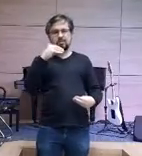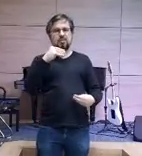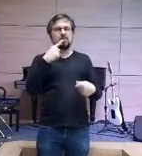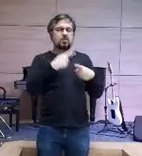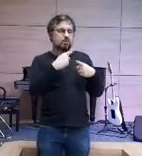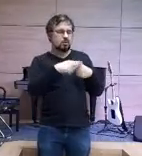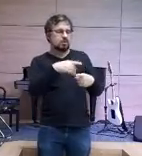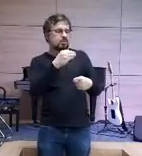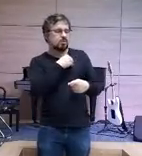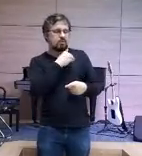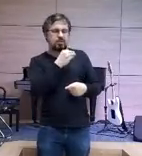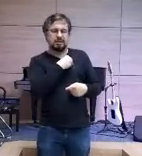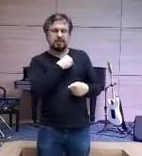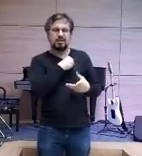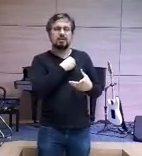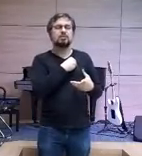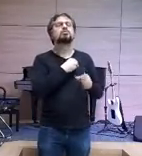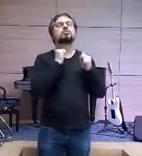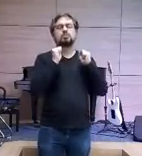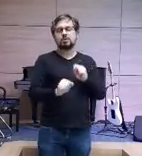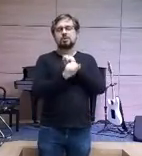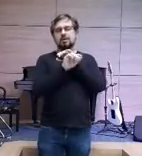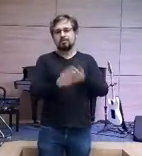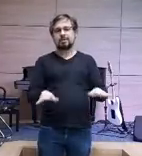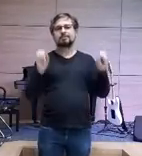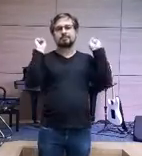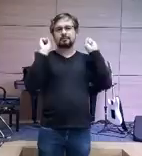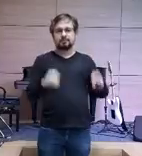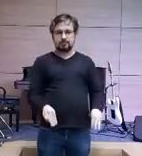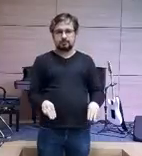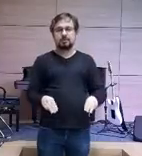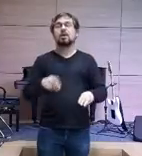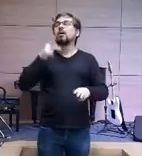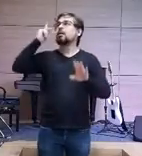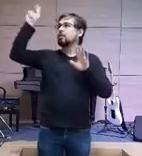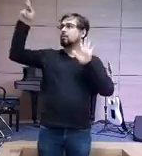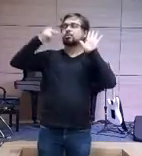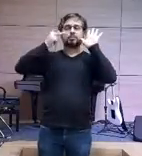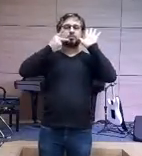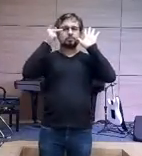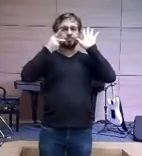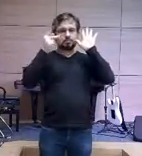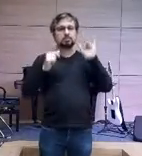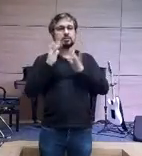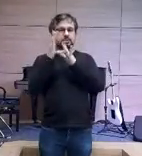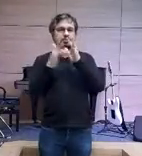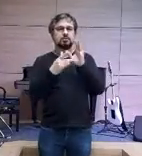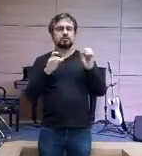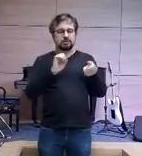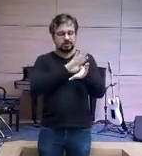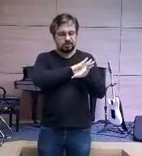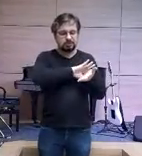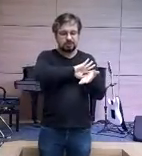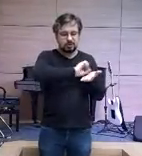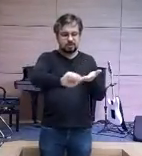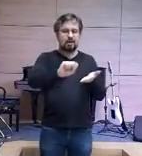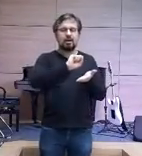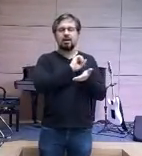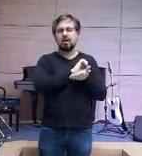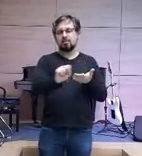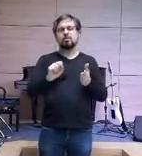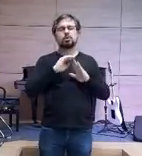podem ter firme sim é a proposta de Deus e elas é dissipada